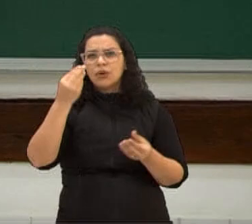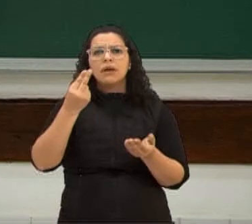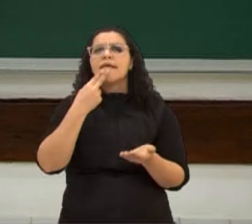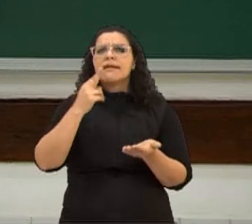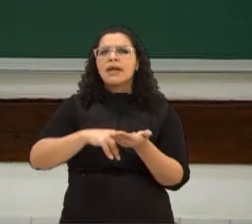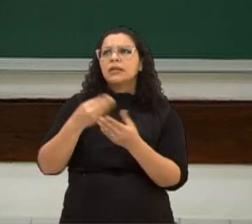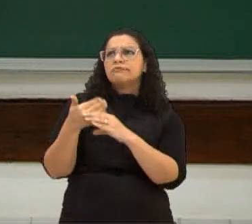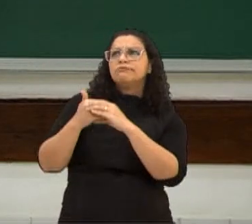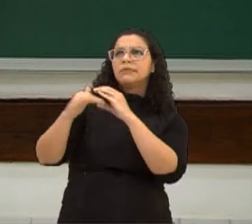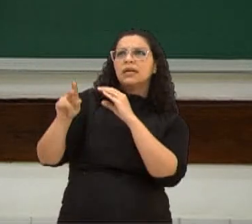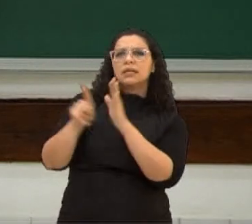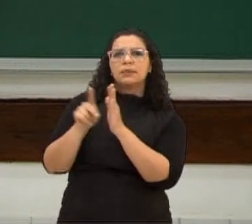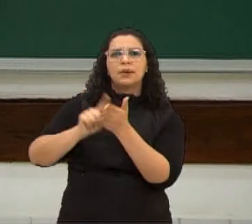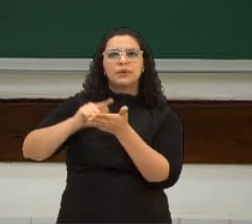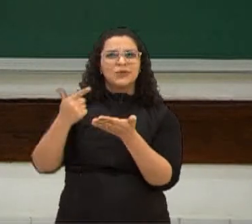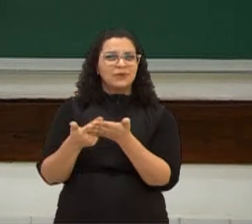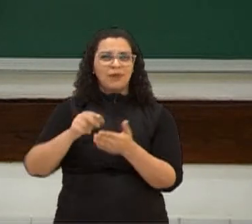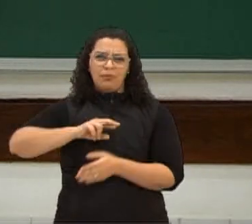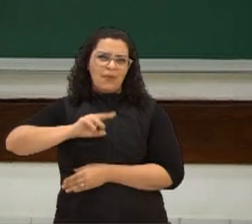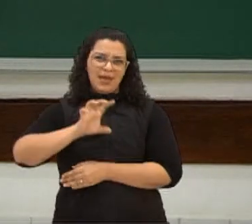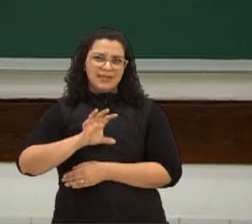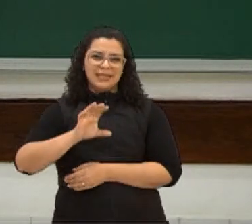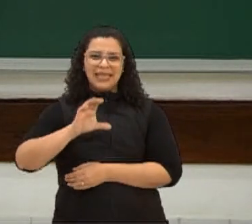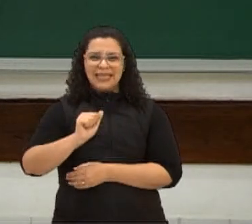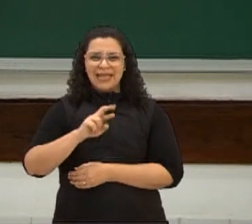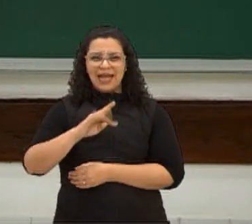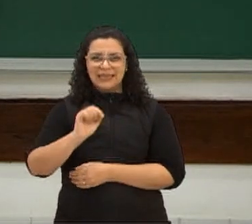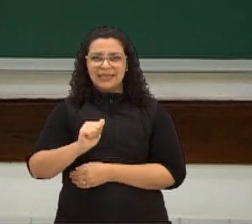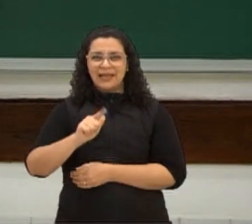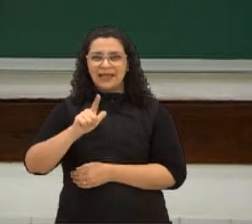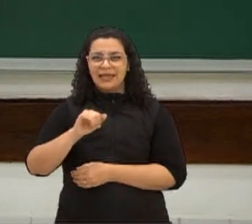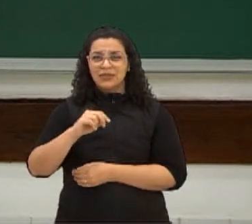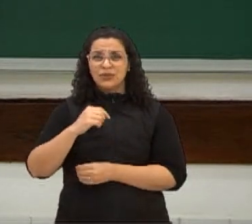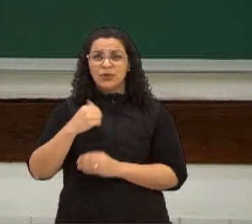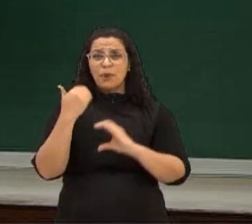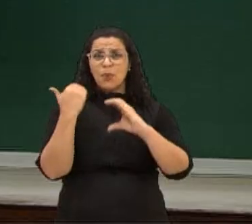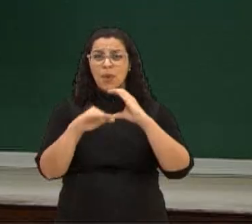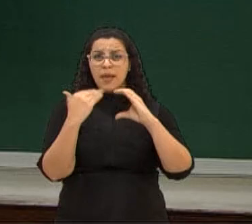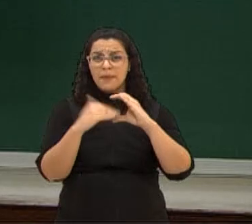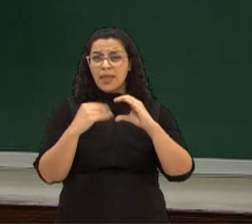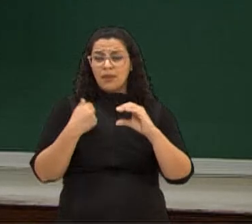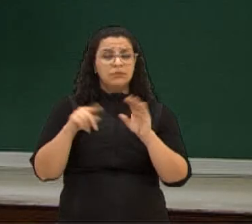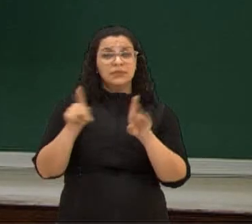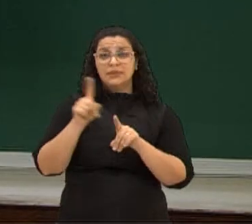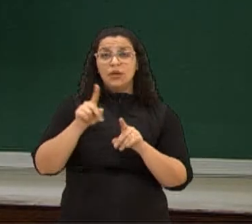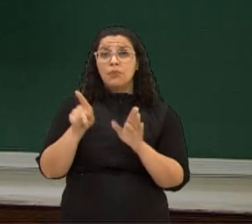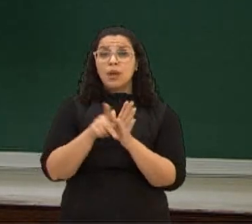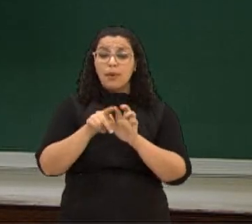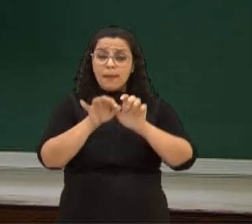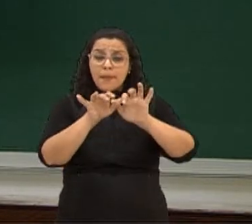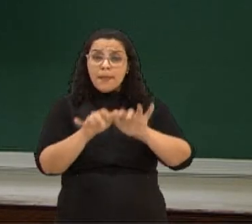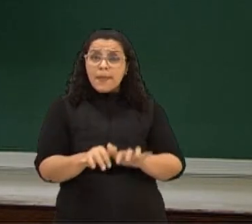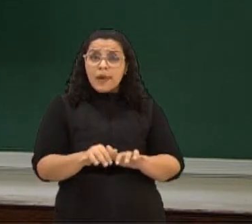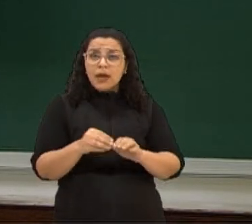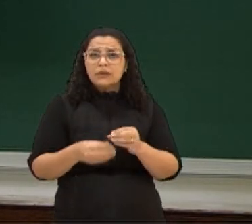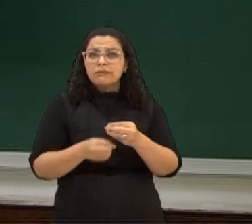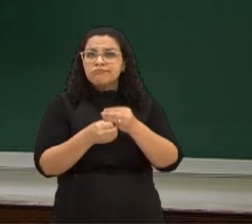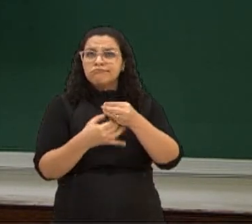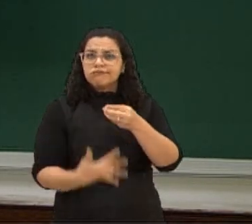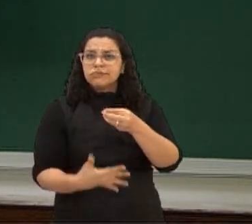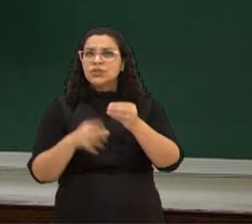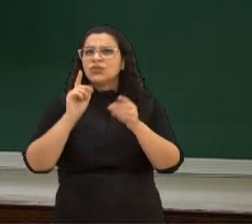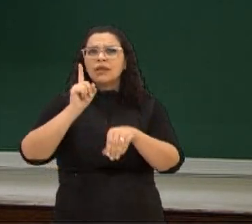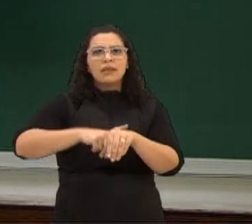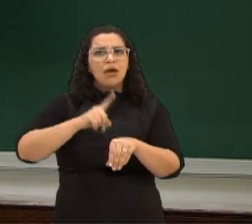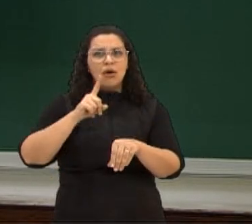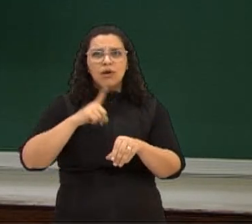mais a carta do leitor, né? Já não manda mais um e-mail para a seção carta do leitor. Acaba comentando ali embaixo